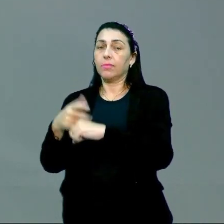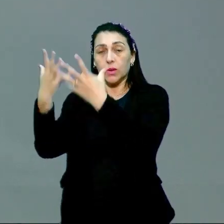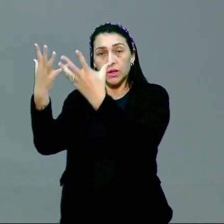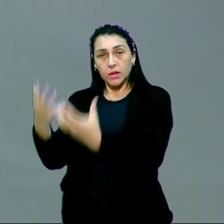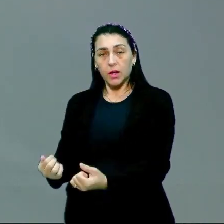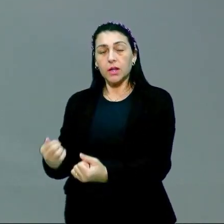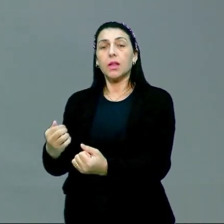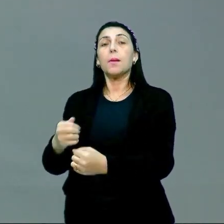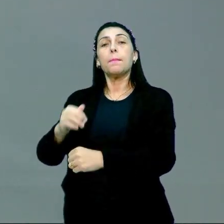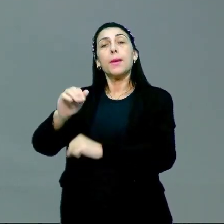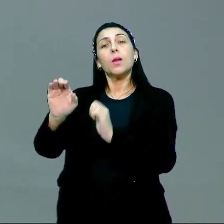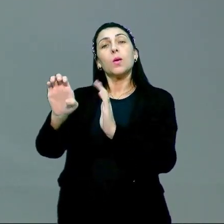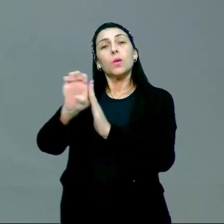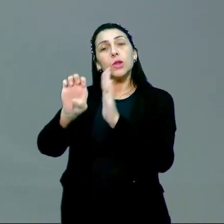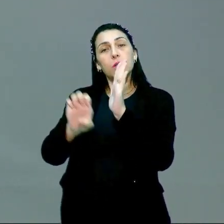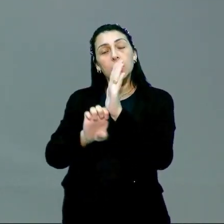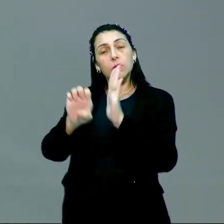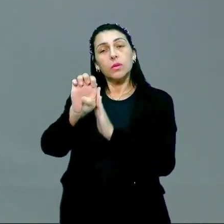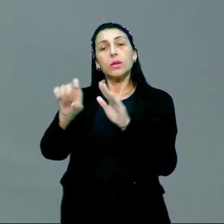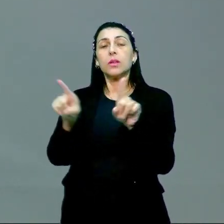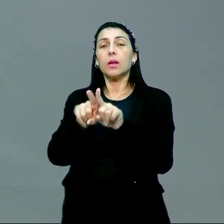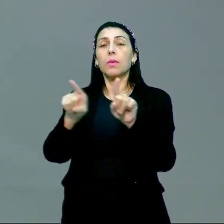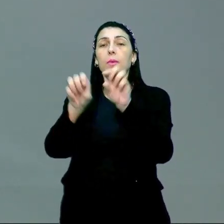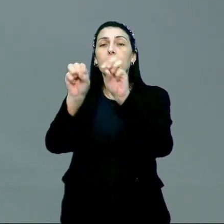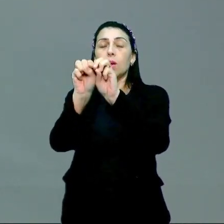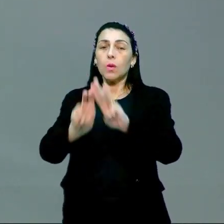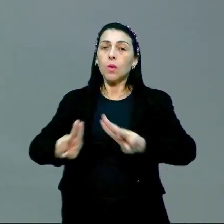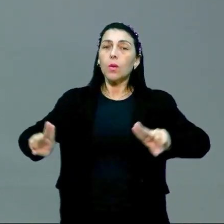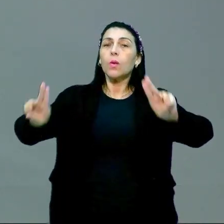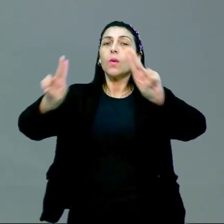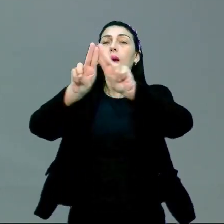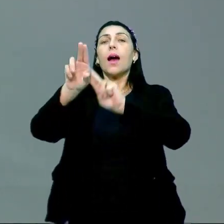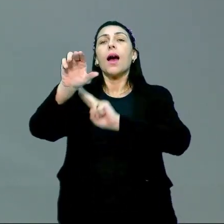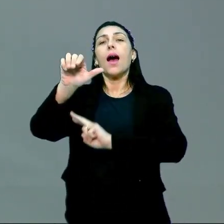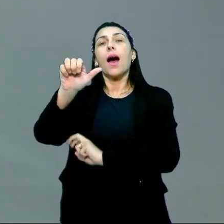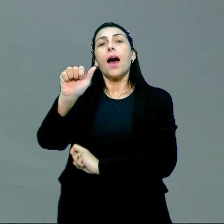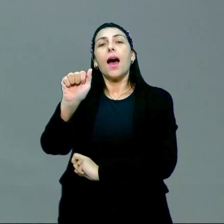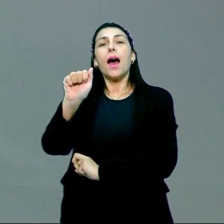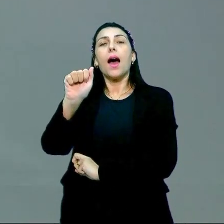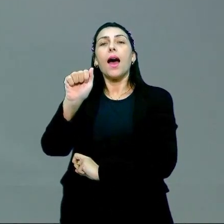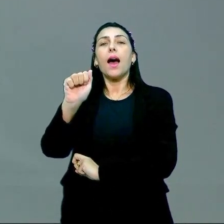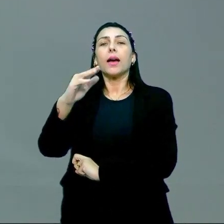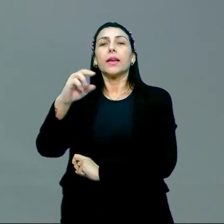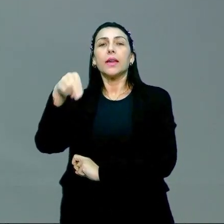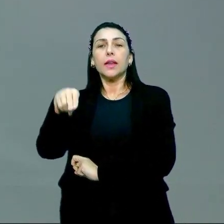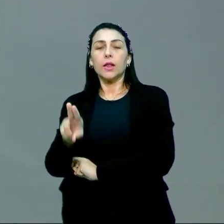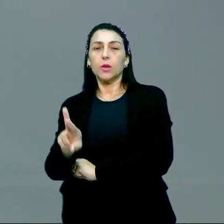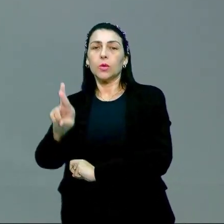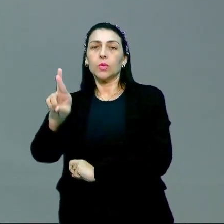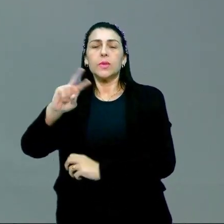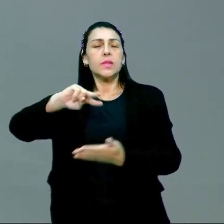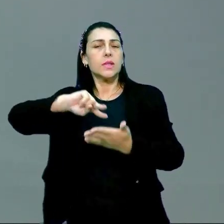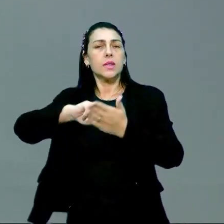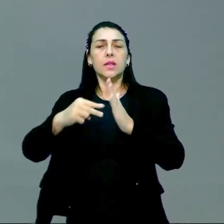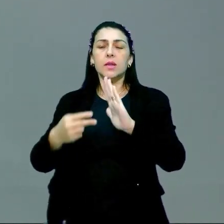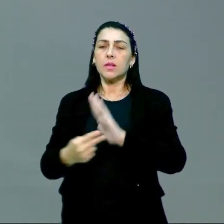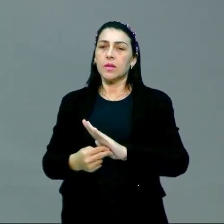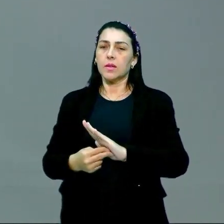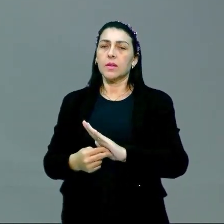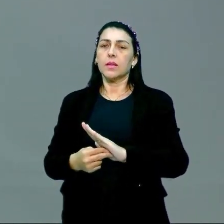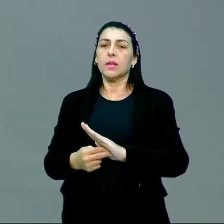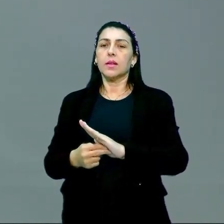pelo Estatuto e também por um órgão da ONU chamado de Acnur. Acnur significa, para quem não sabe,